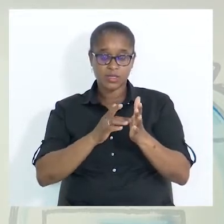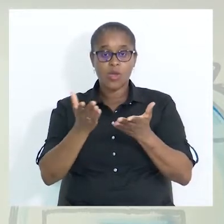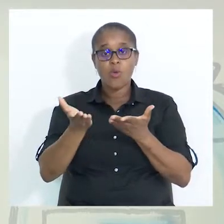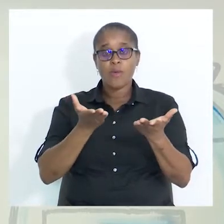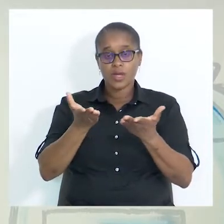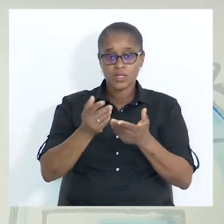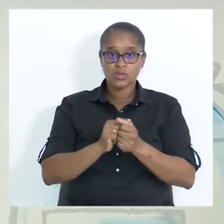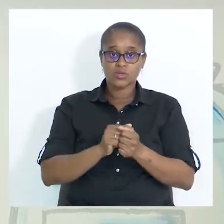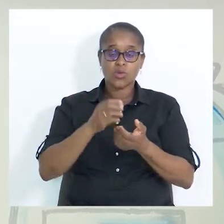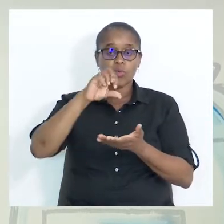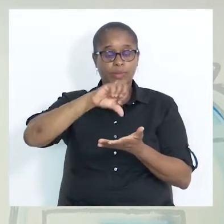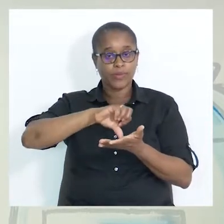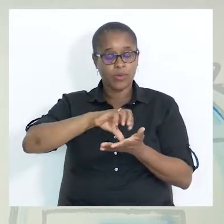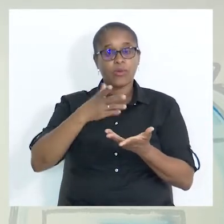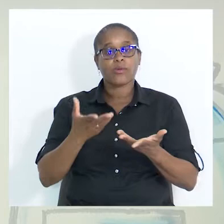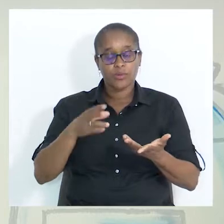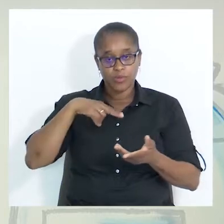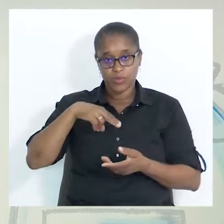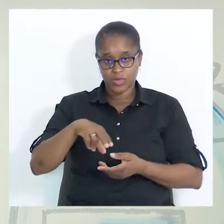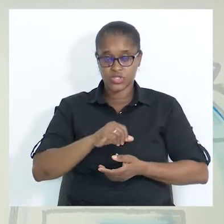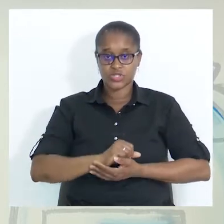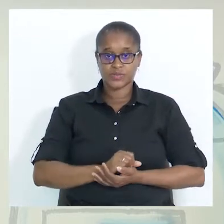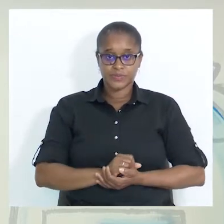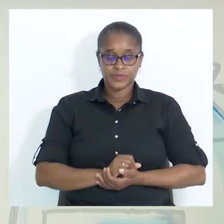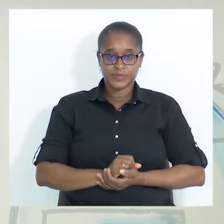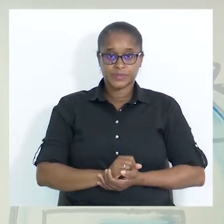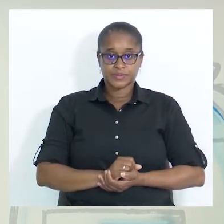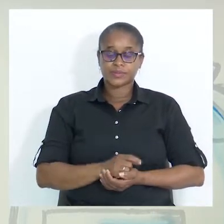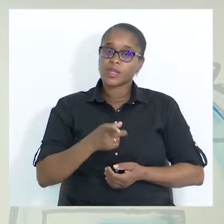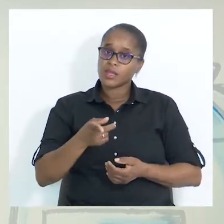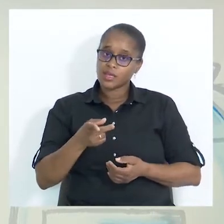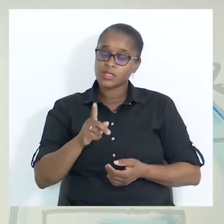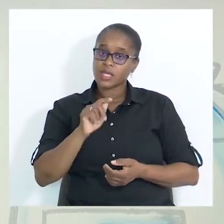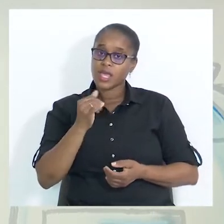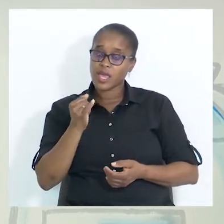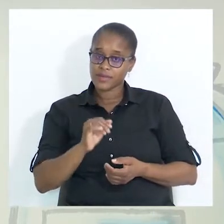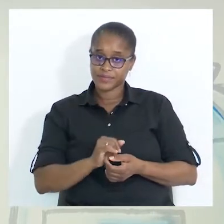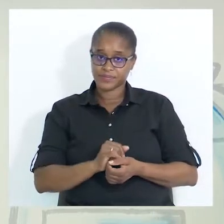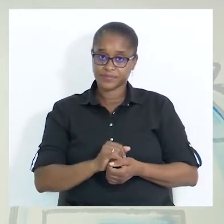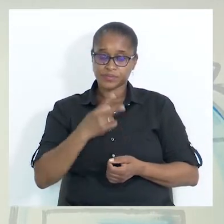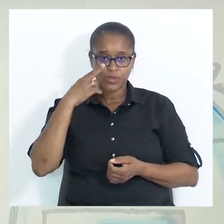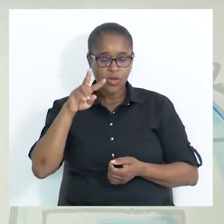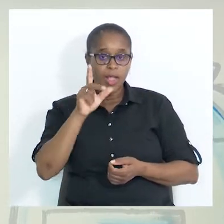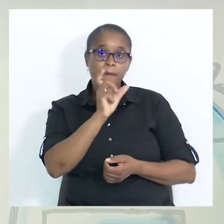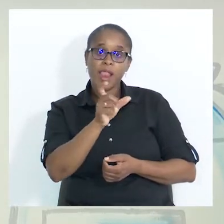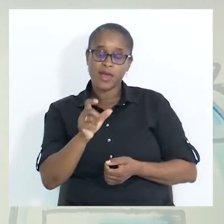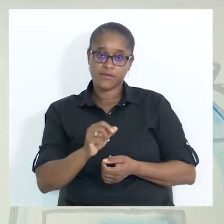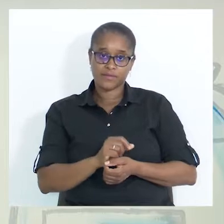em comparação com o território português. Espiei, olha a